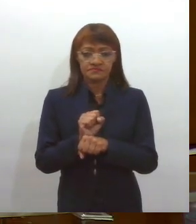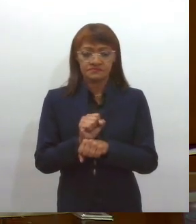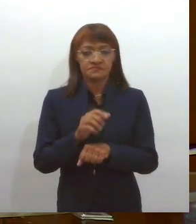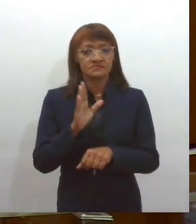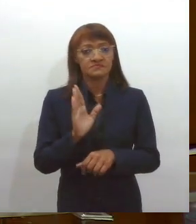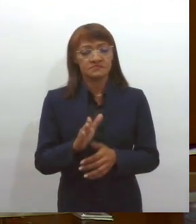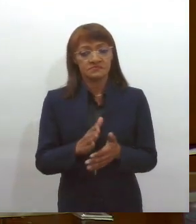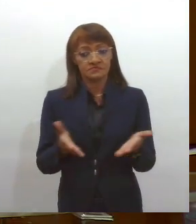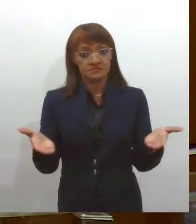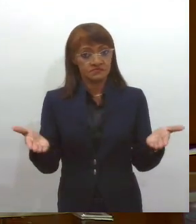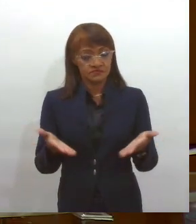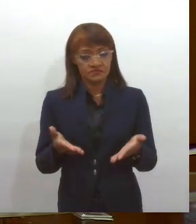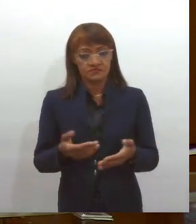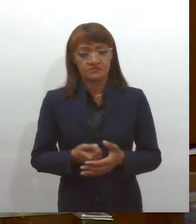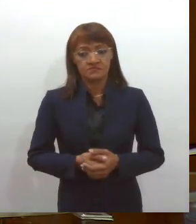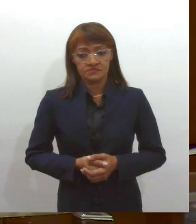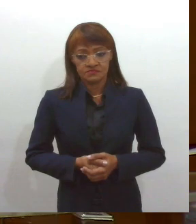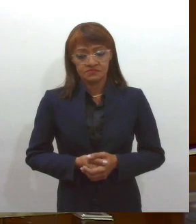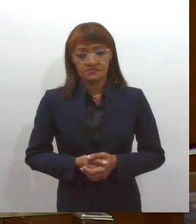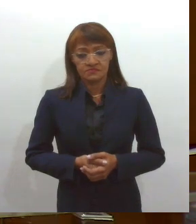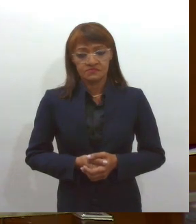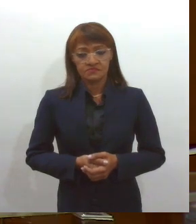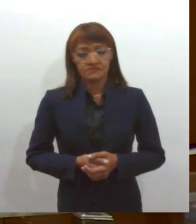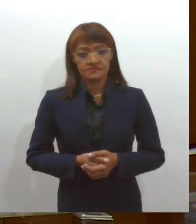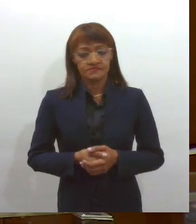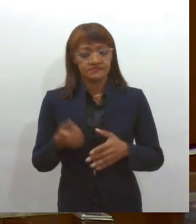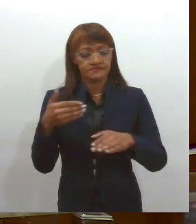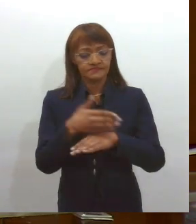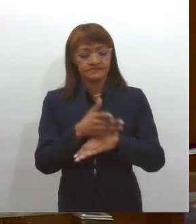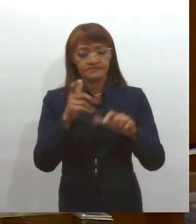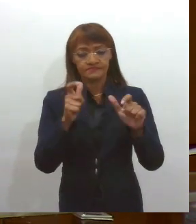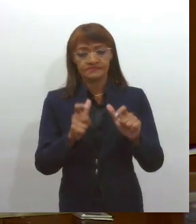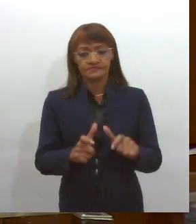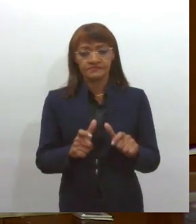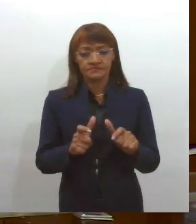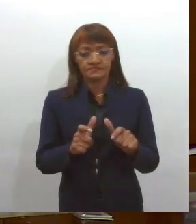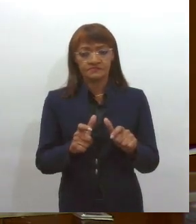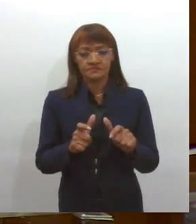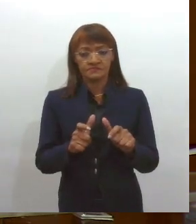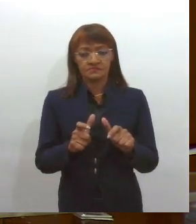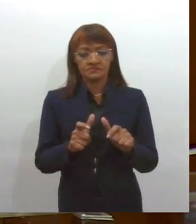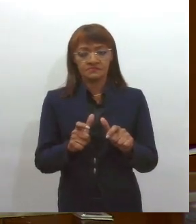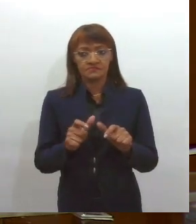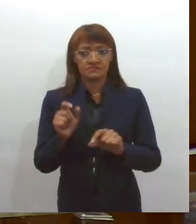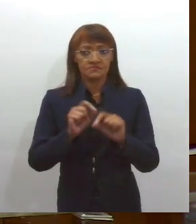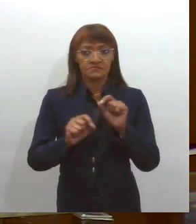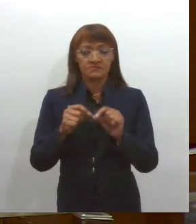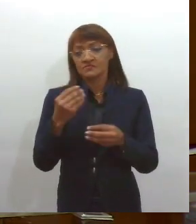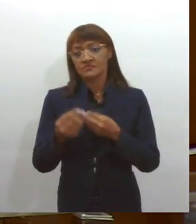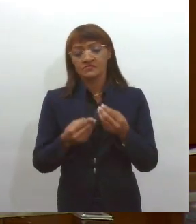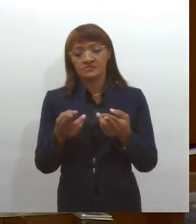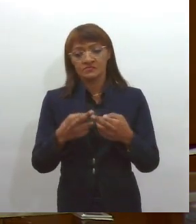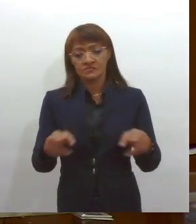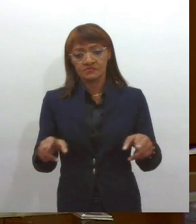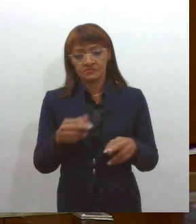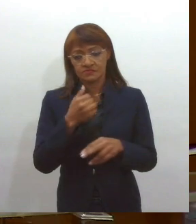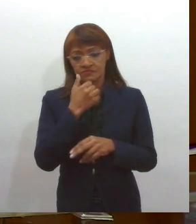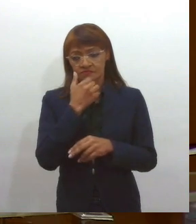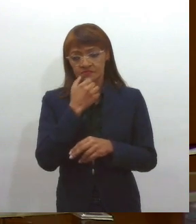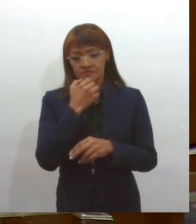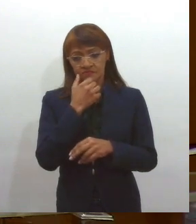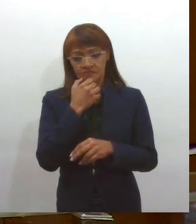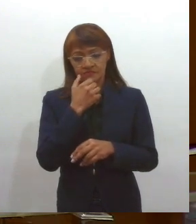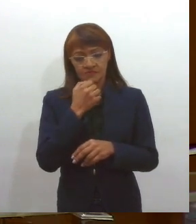localidade para est verificando de perto essa situação e que leve um técnico um engenheiro algo